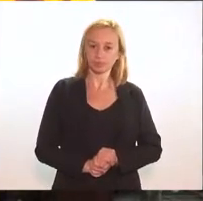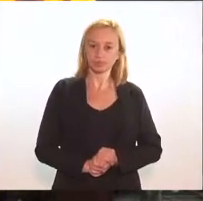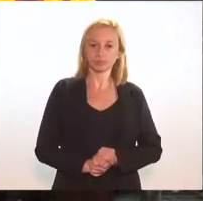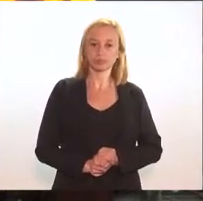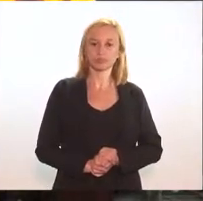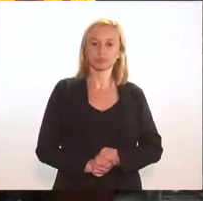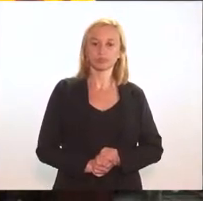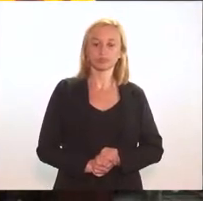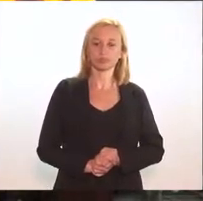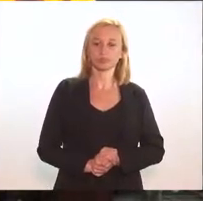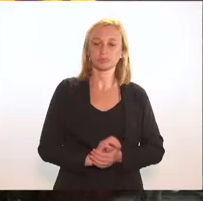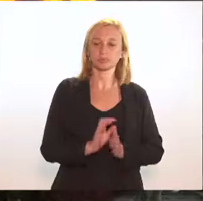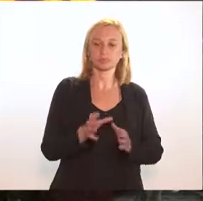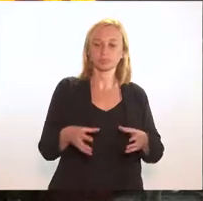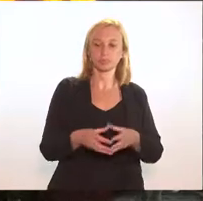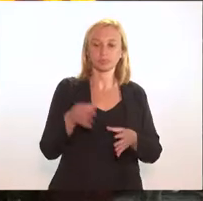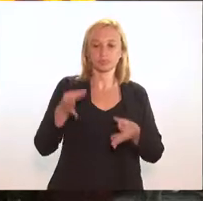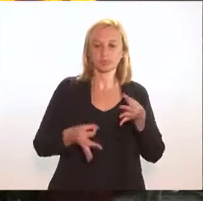Pacheco.